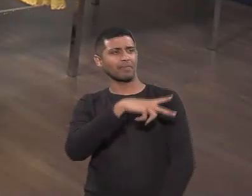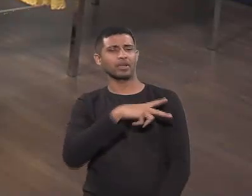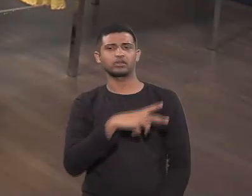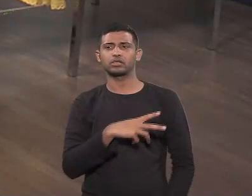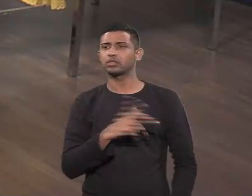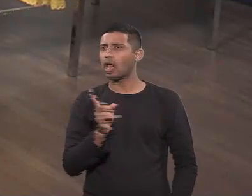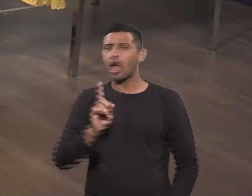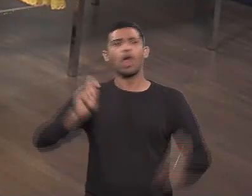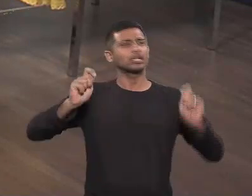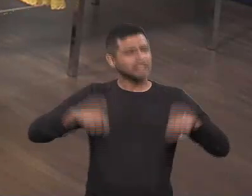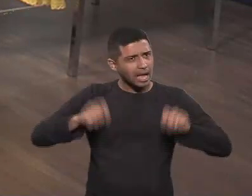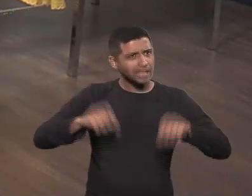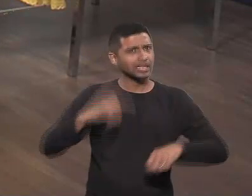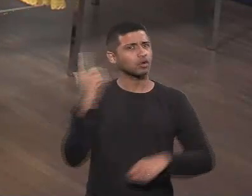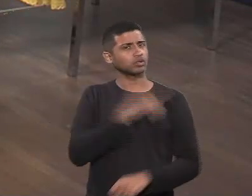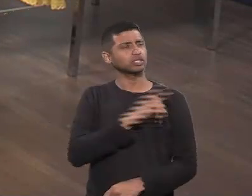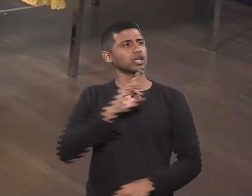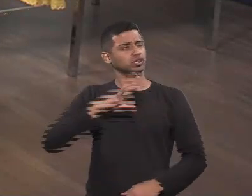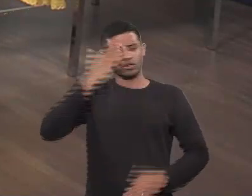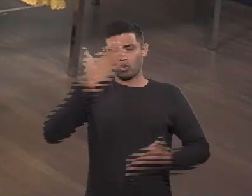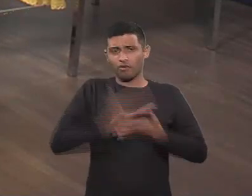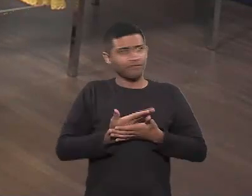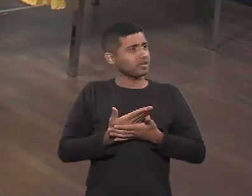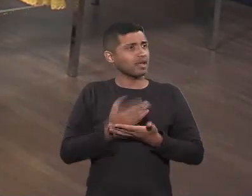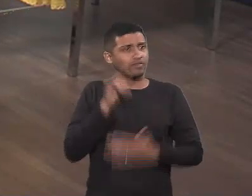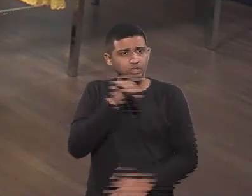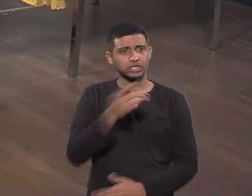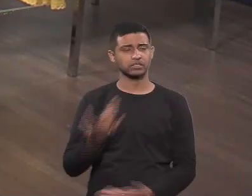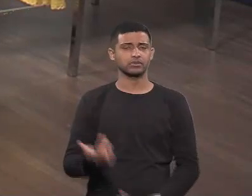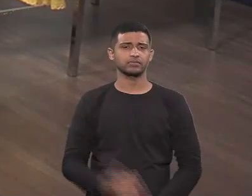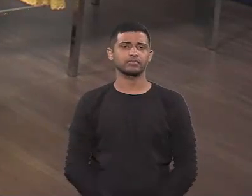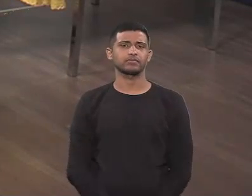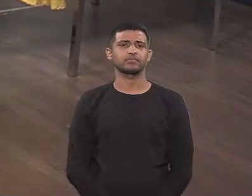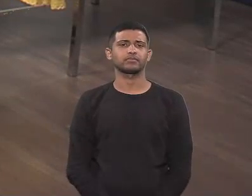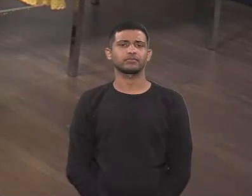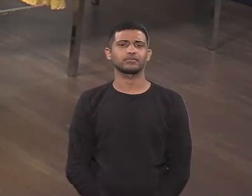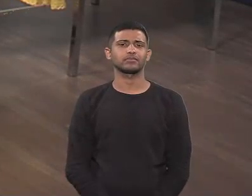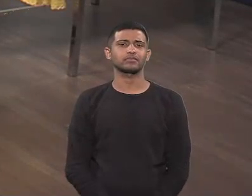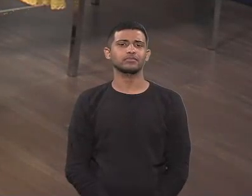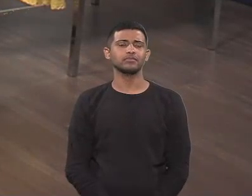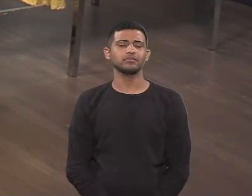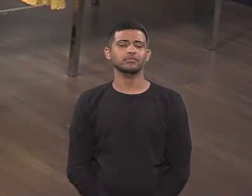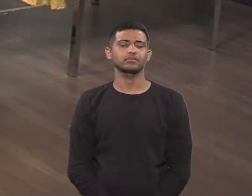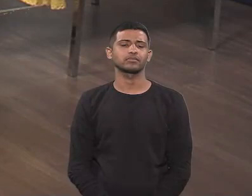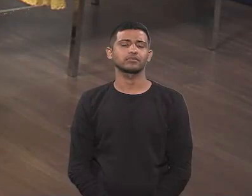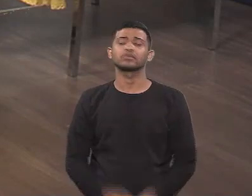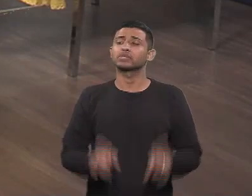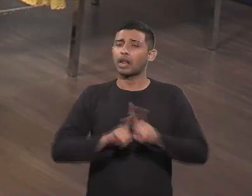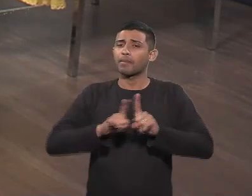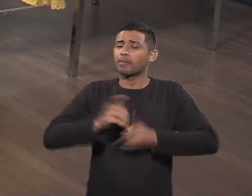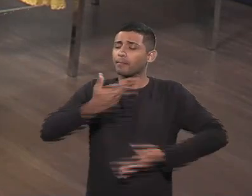consegue sim, né? É só a gente acreditar na gente, né? No potencial que a gente tem. E as crianças